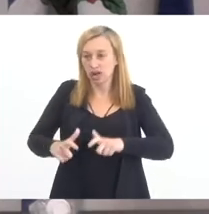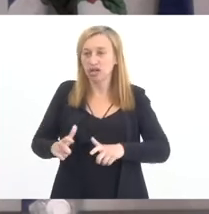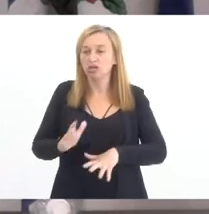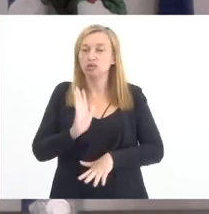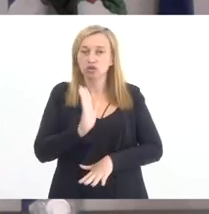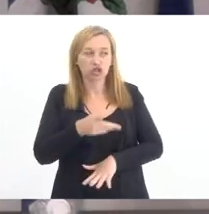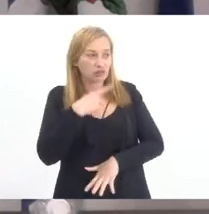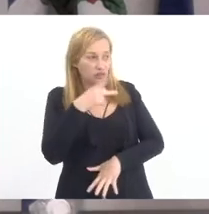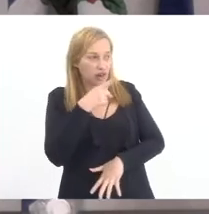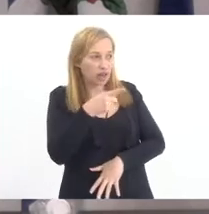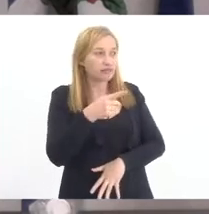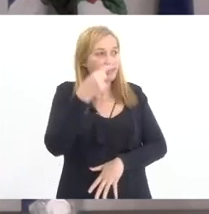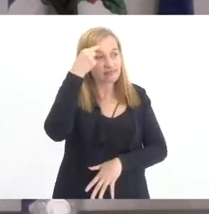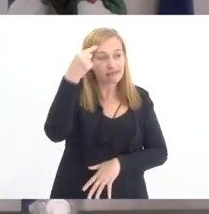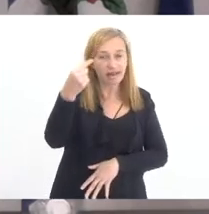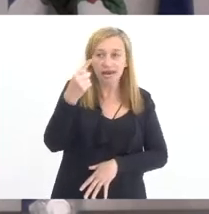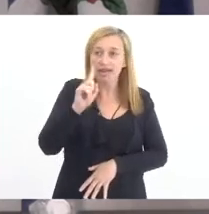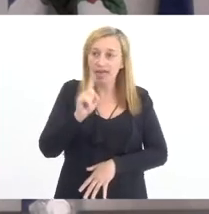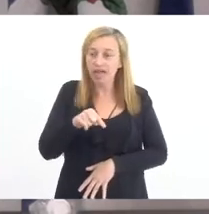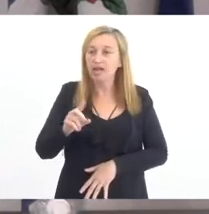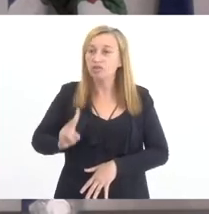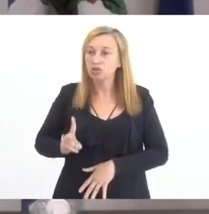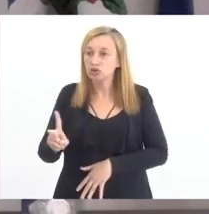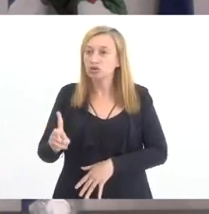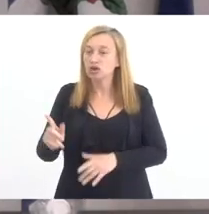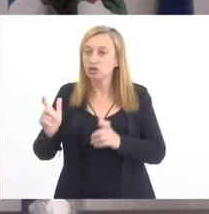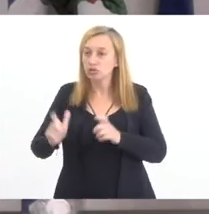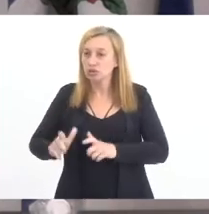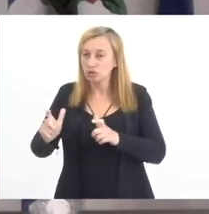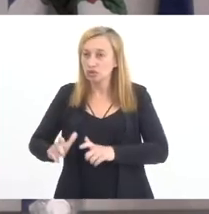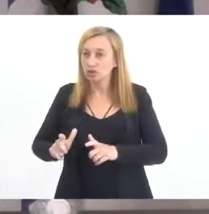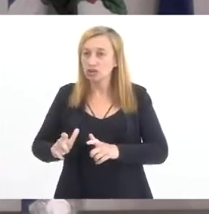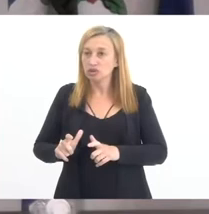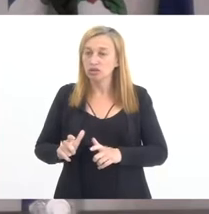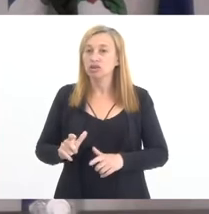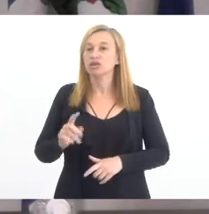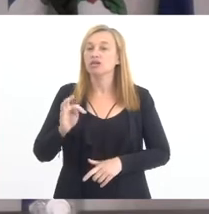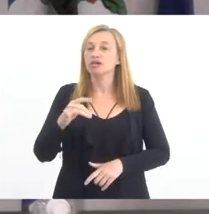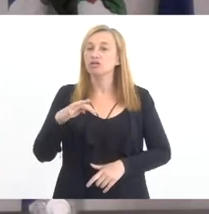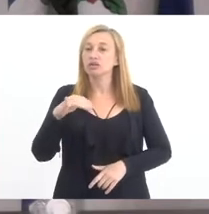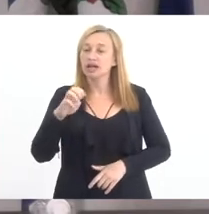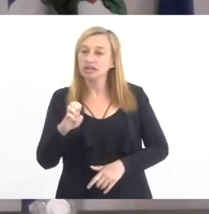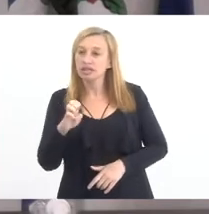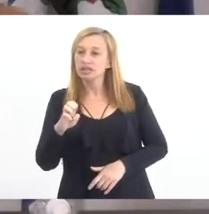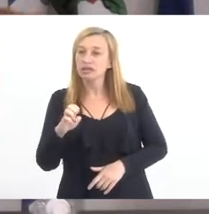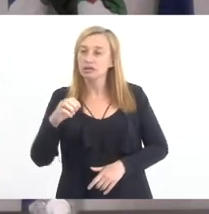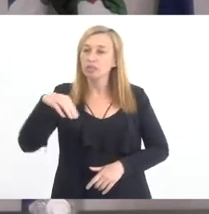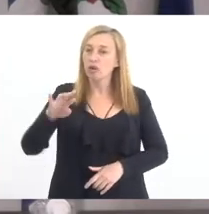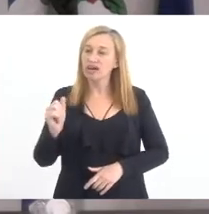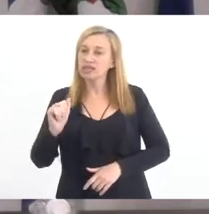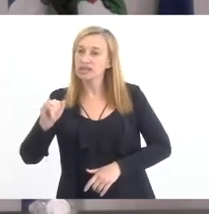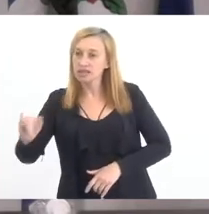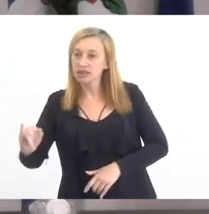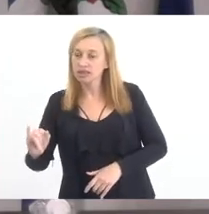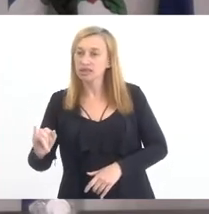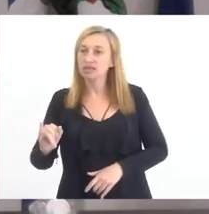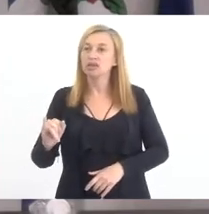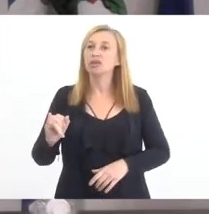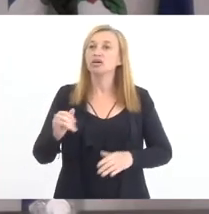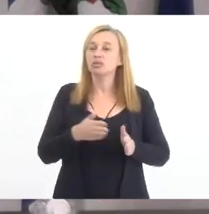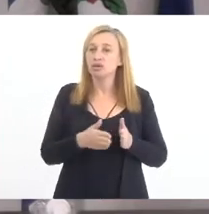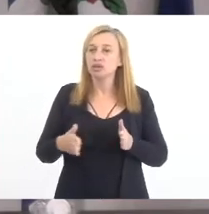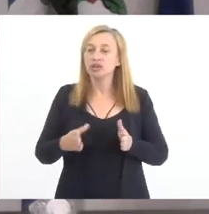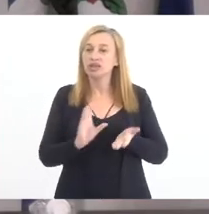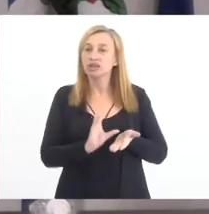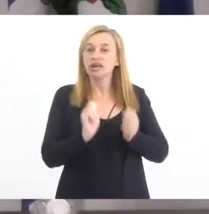já apontado, a ideia é ficar no antigo campus da Faculdade de Moacir Cederbach, processo que a LERJ está